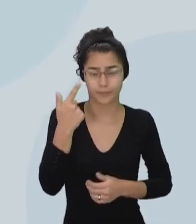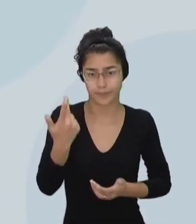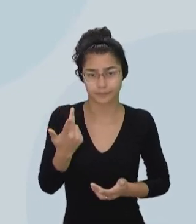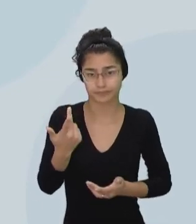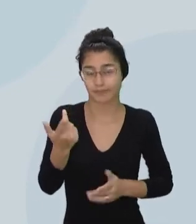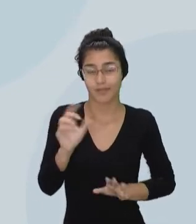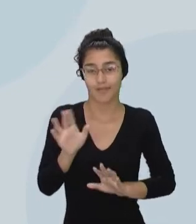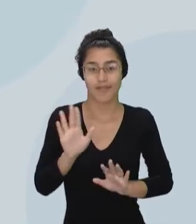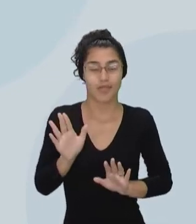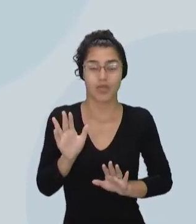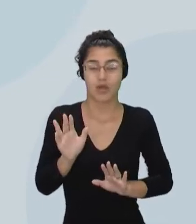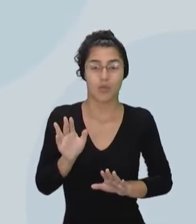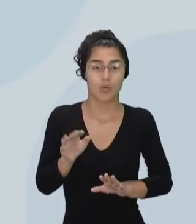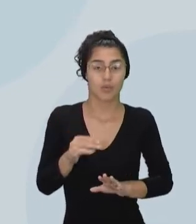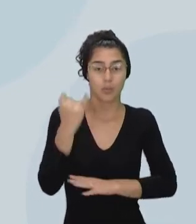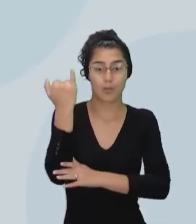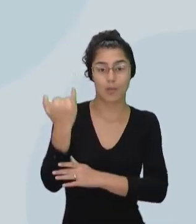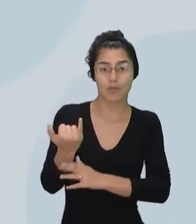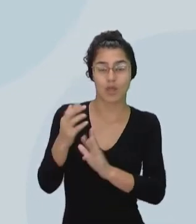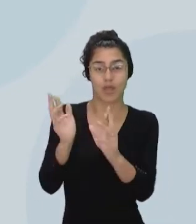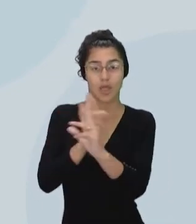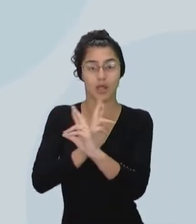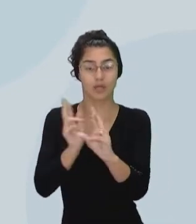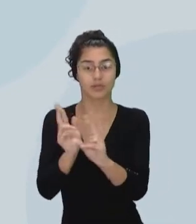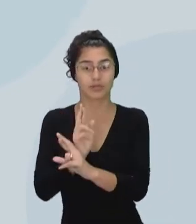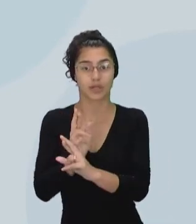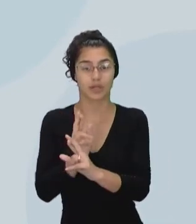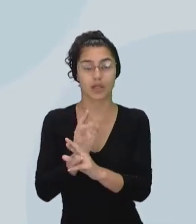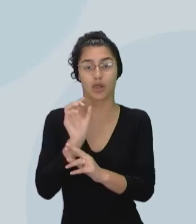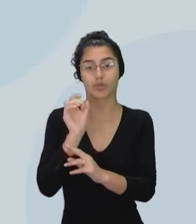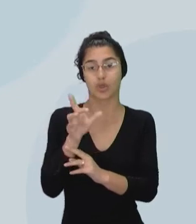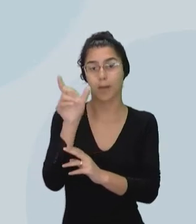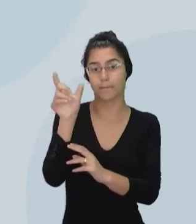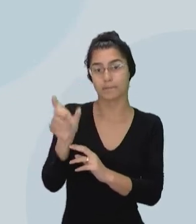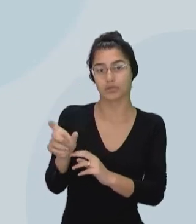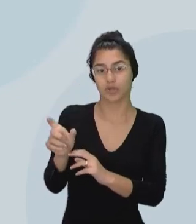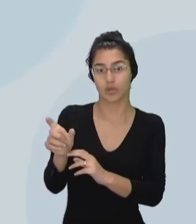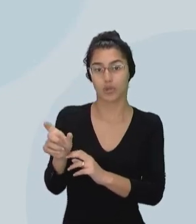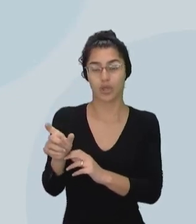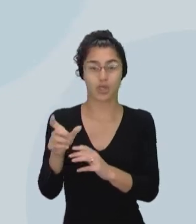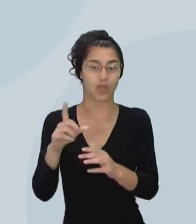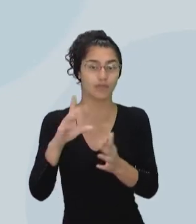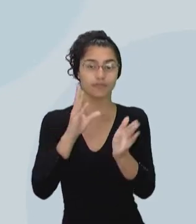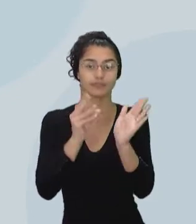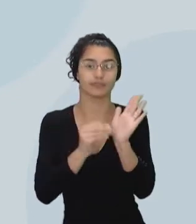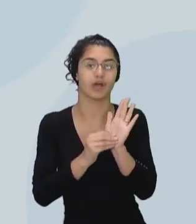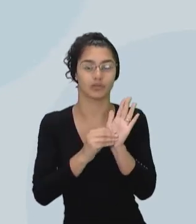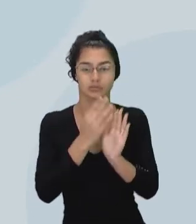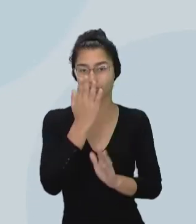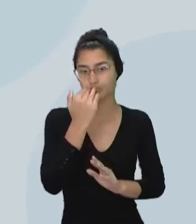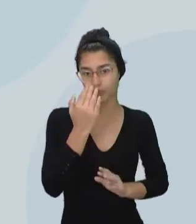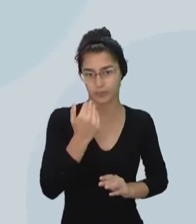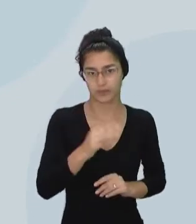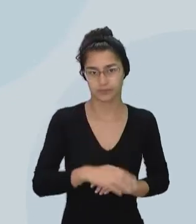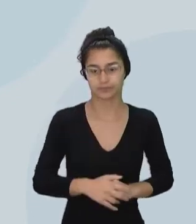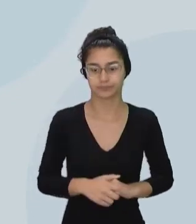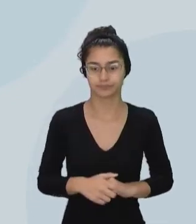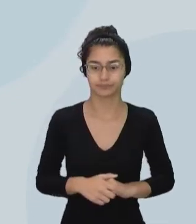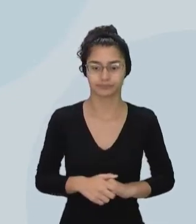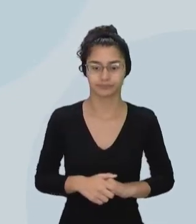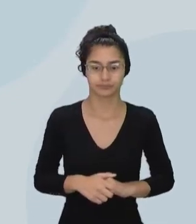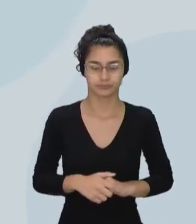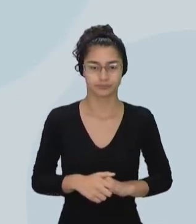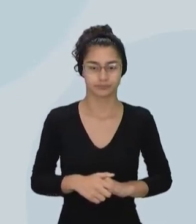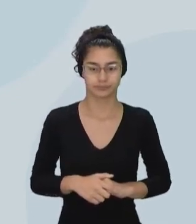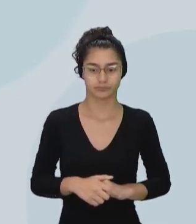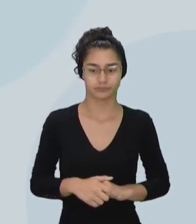não necessariamente a desnutrição está relacionada apenas com a ausência ou a falta da